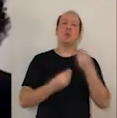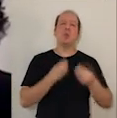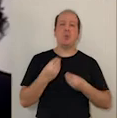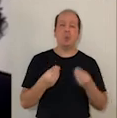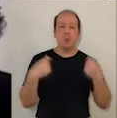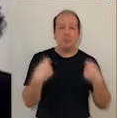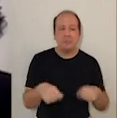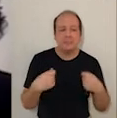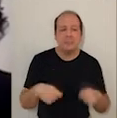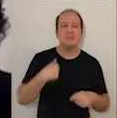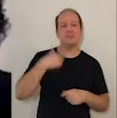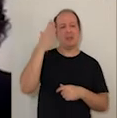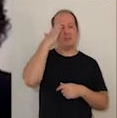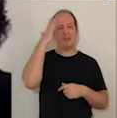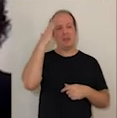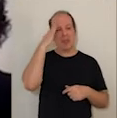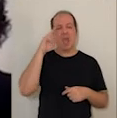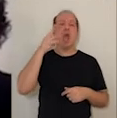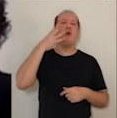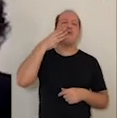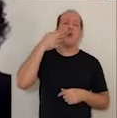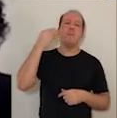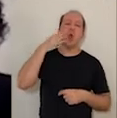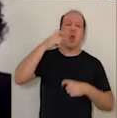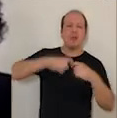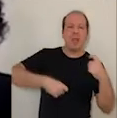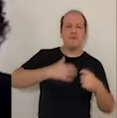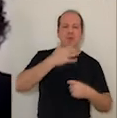a máxima clareza. Volpone a violentou?